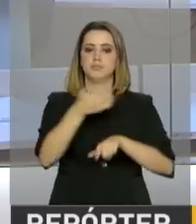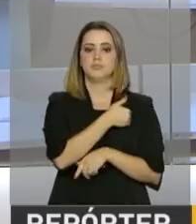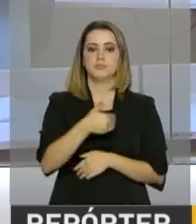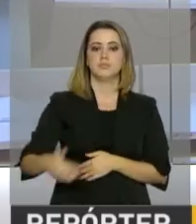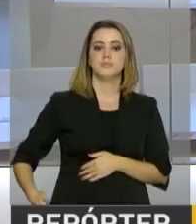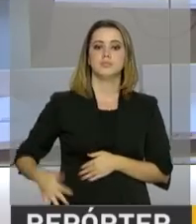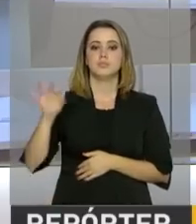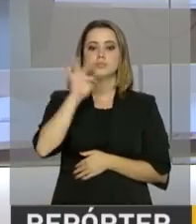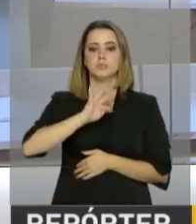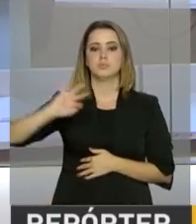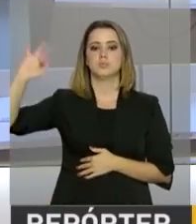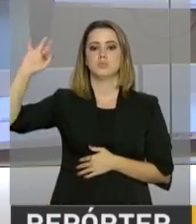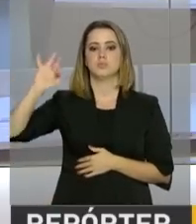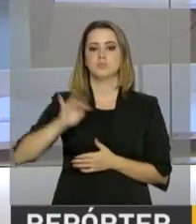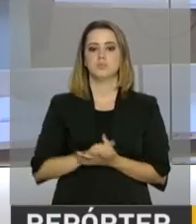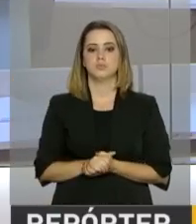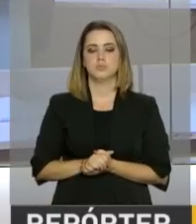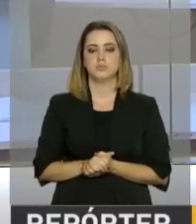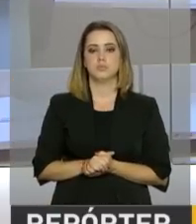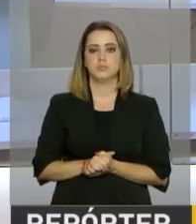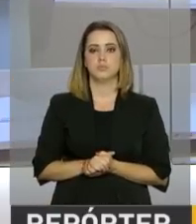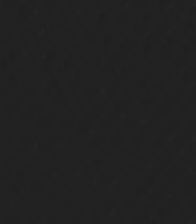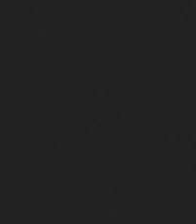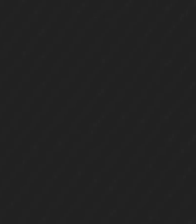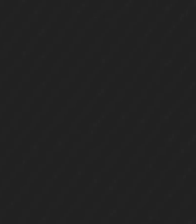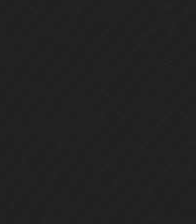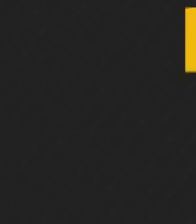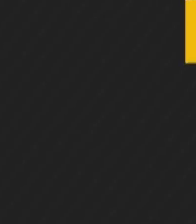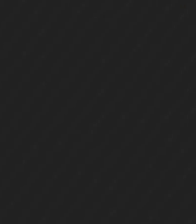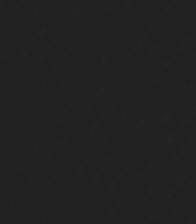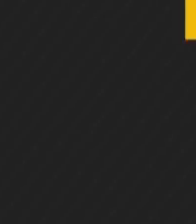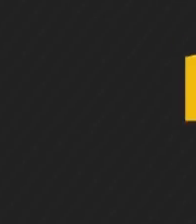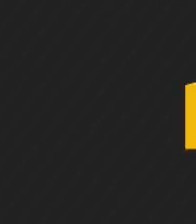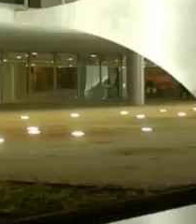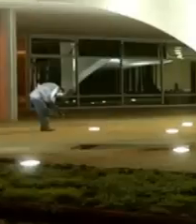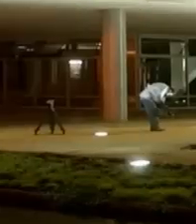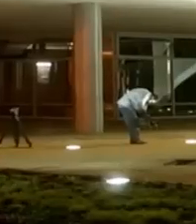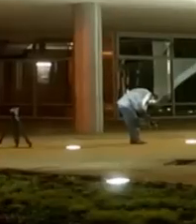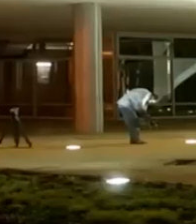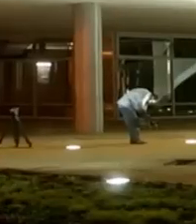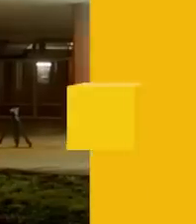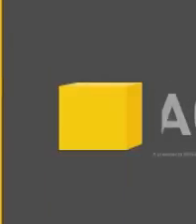com a gente aqui na NBR, a TV do Governo Federal.